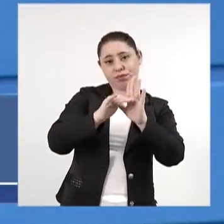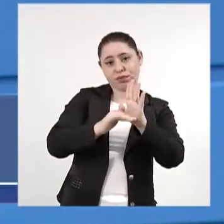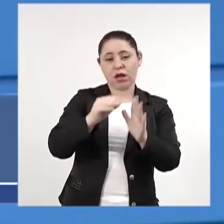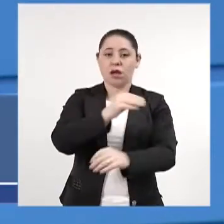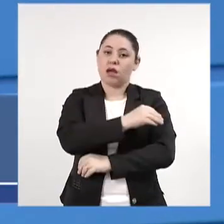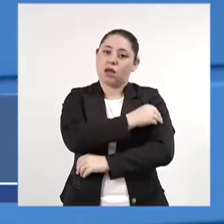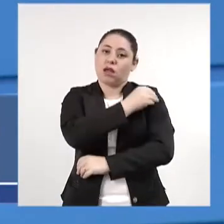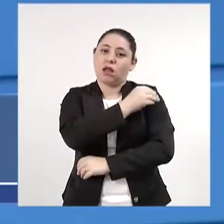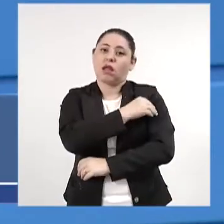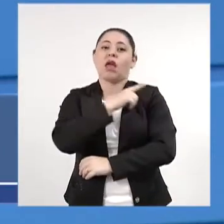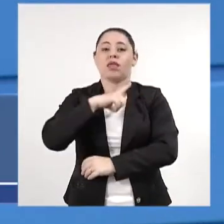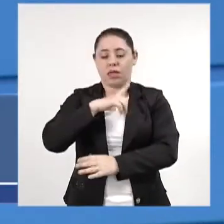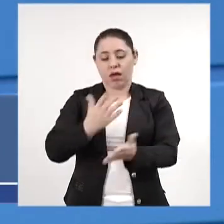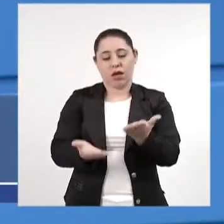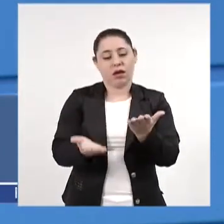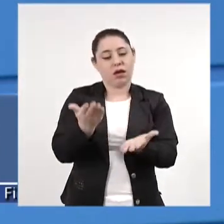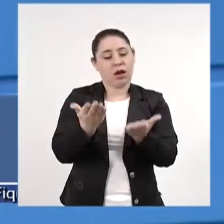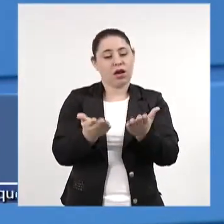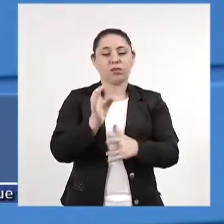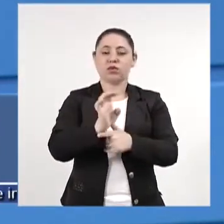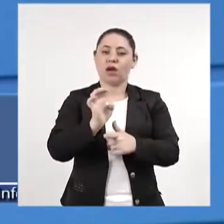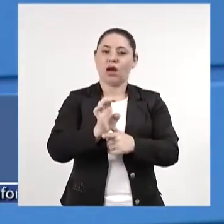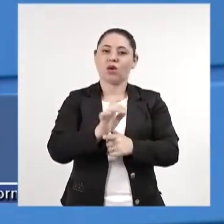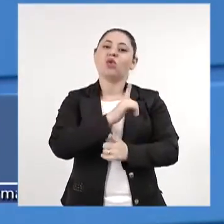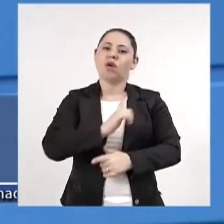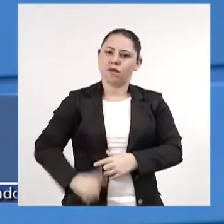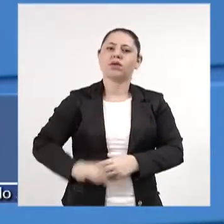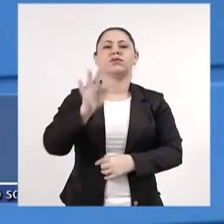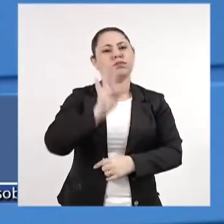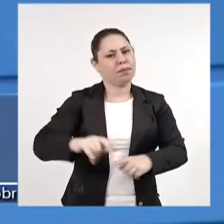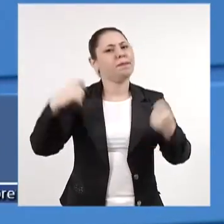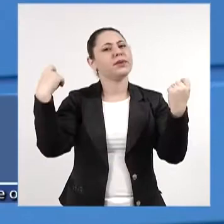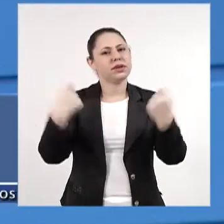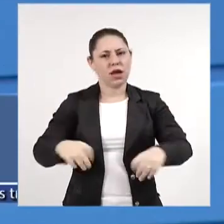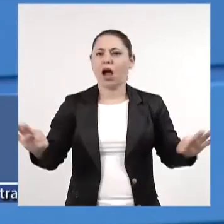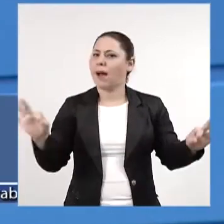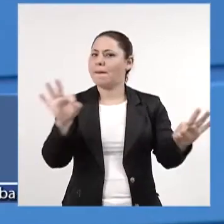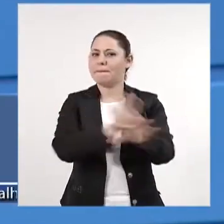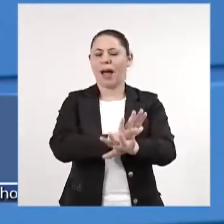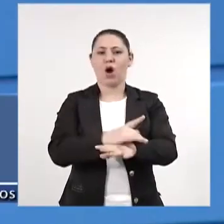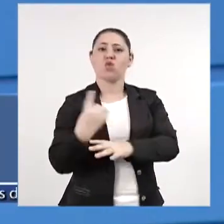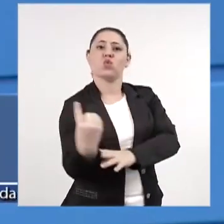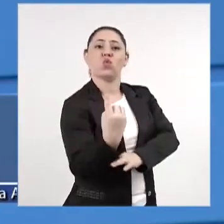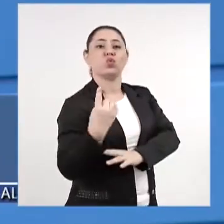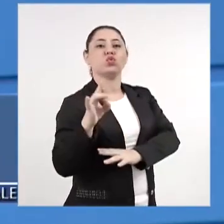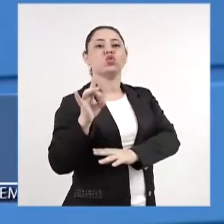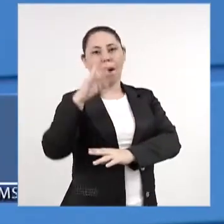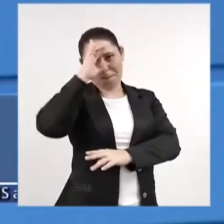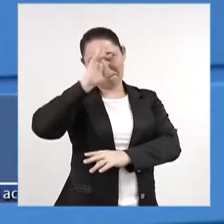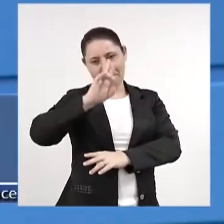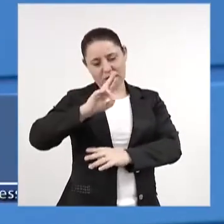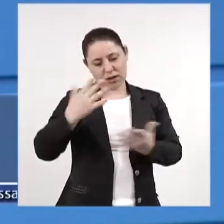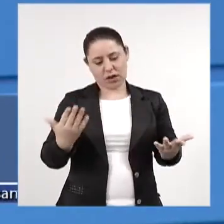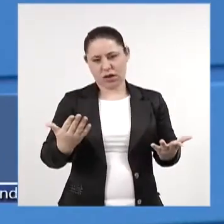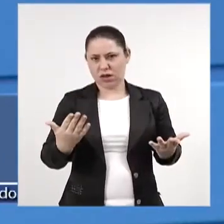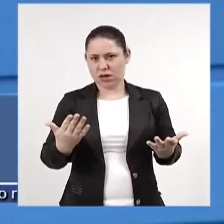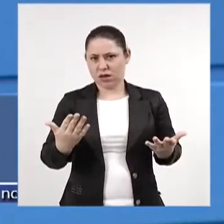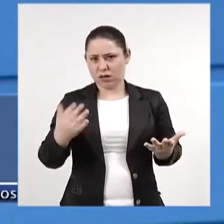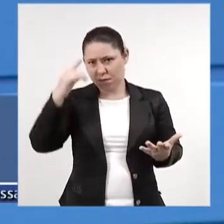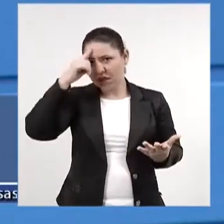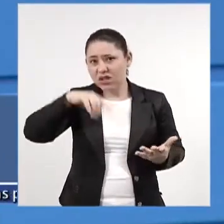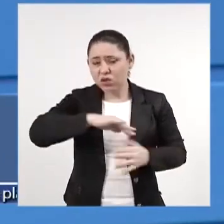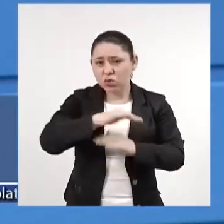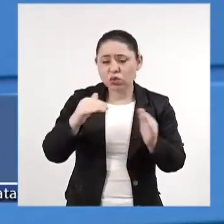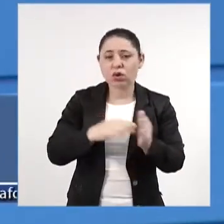que haja o equilíbrio do Estado. Agora, o que o governo federal precisa é quebrar o monopólio da Petrobras, porque daí nós vamos ter